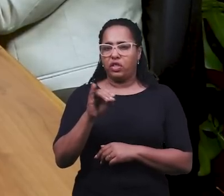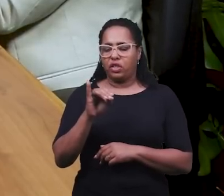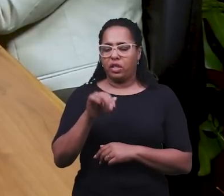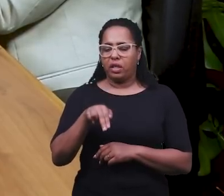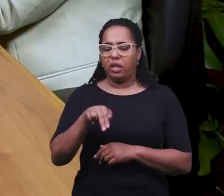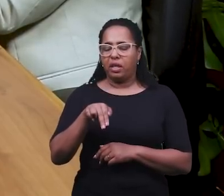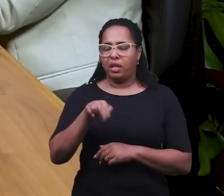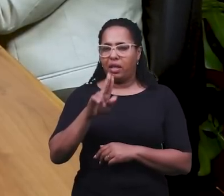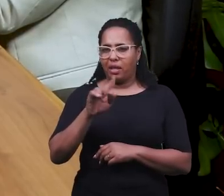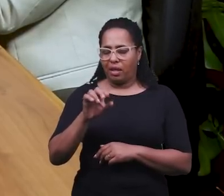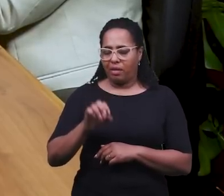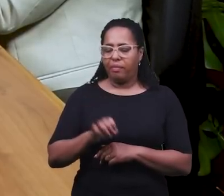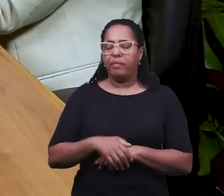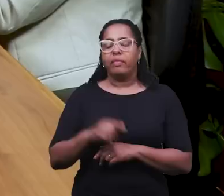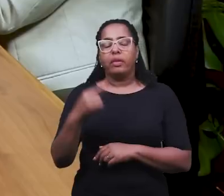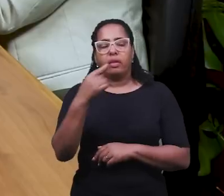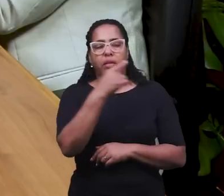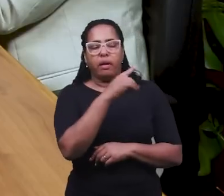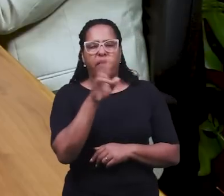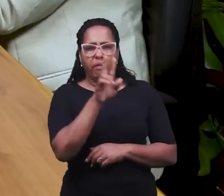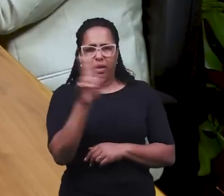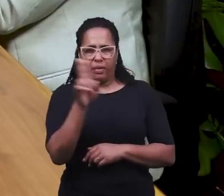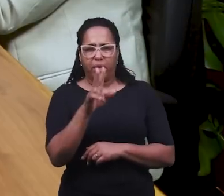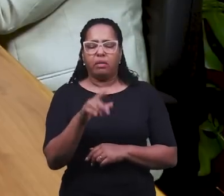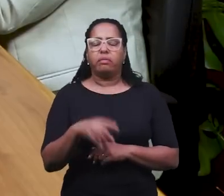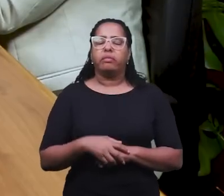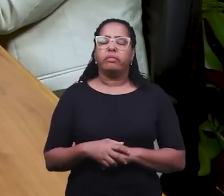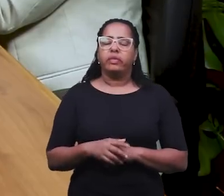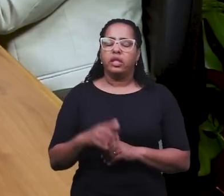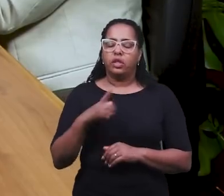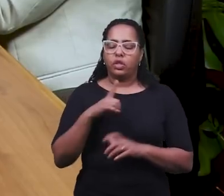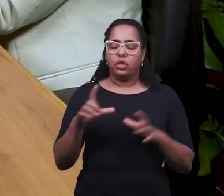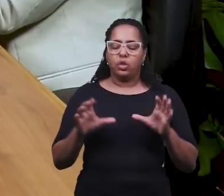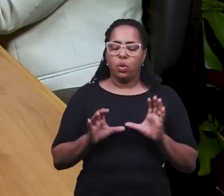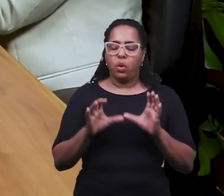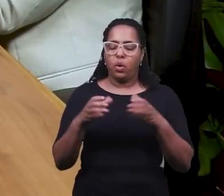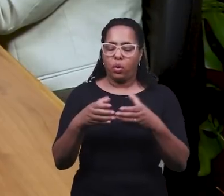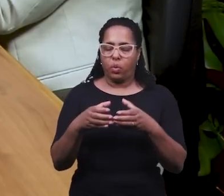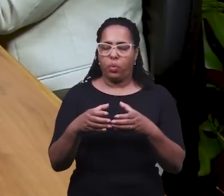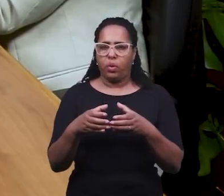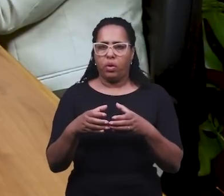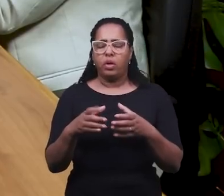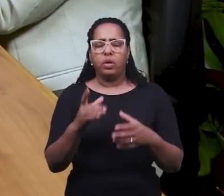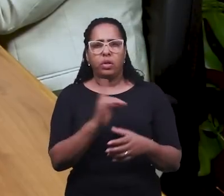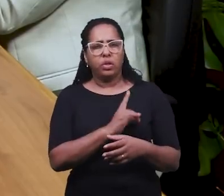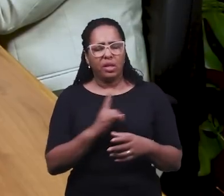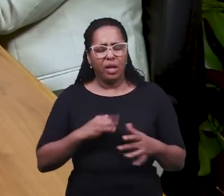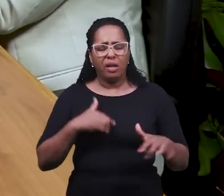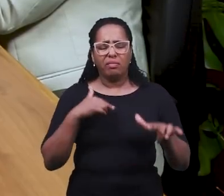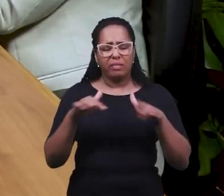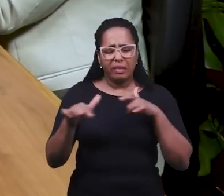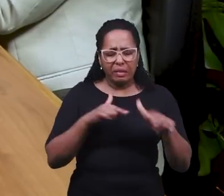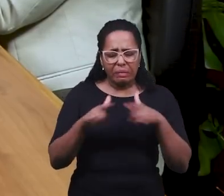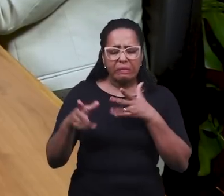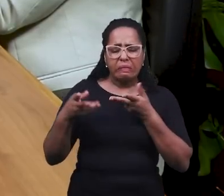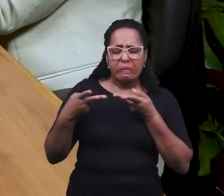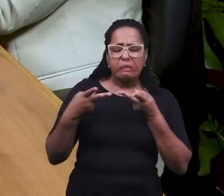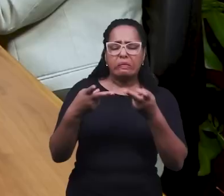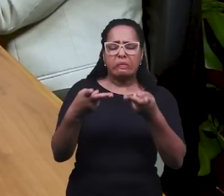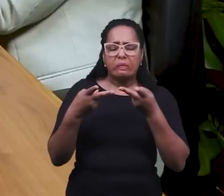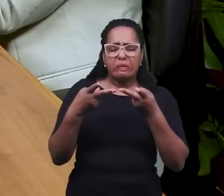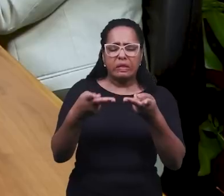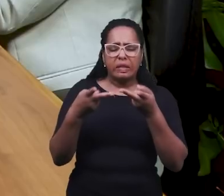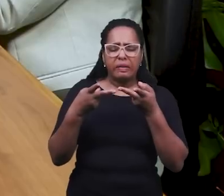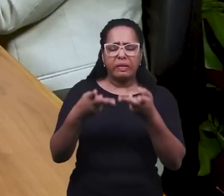Eu e o Altair. Nós, com os grupos de assistência e os diáconos